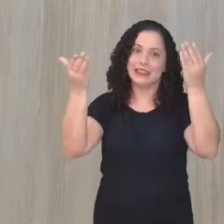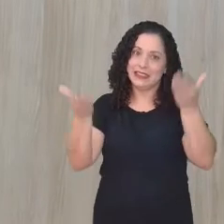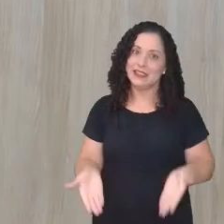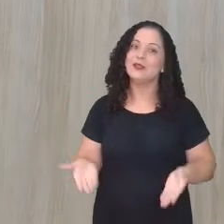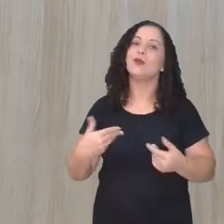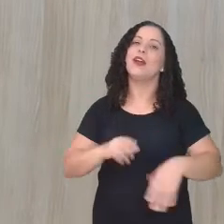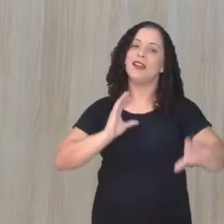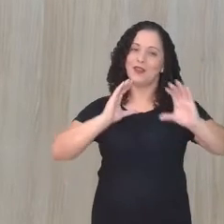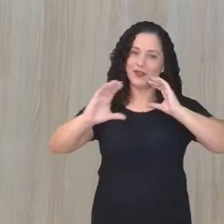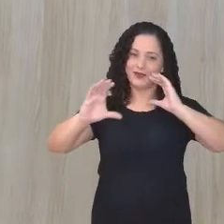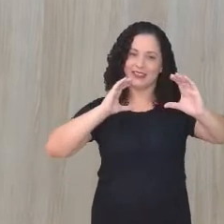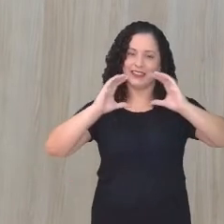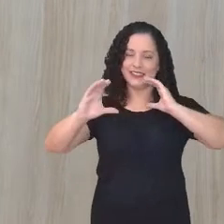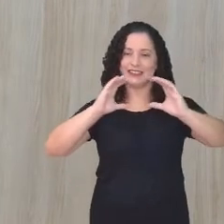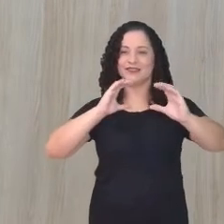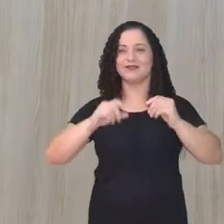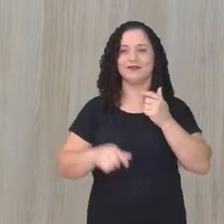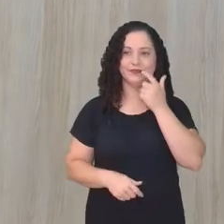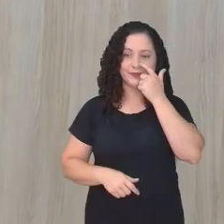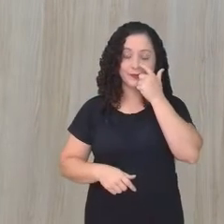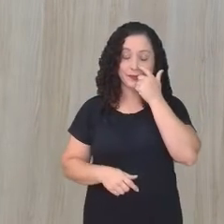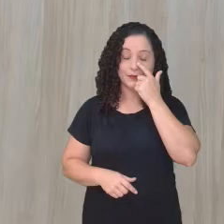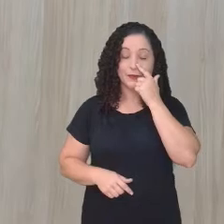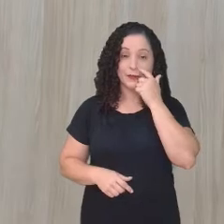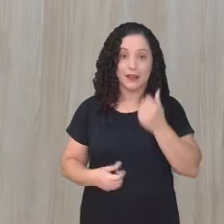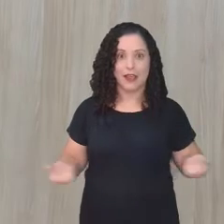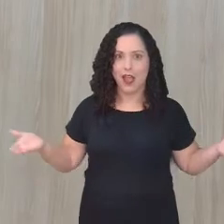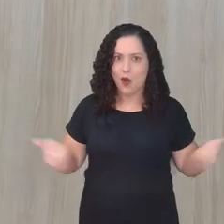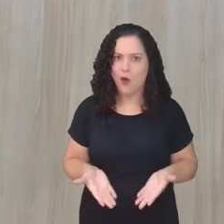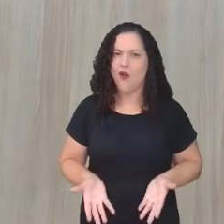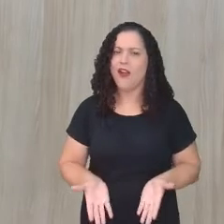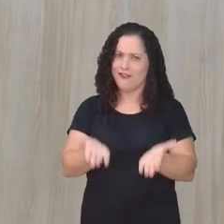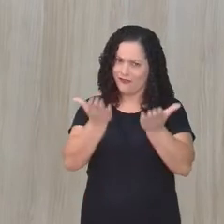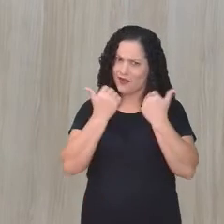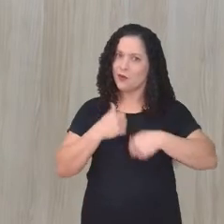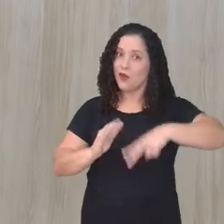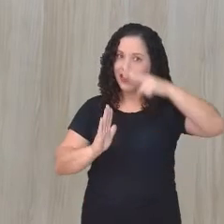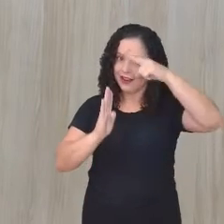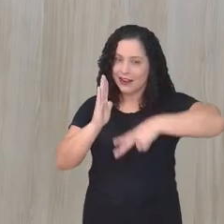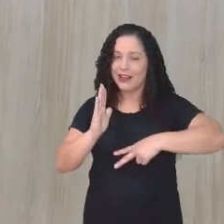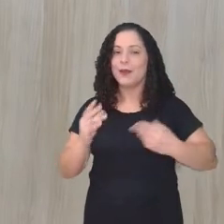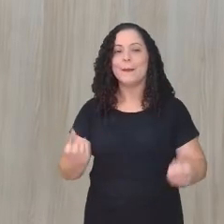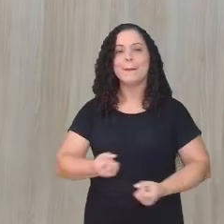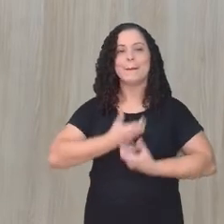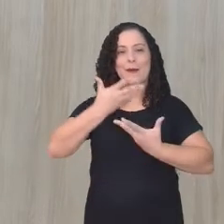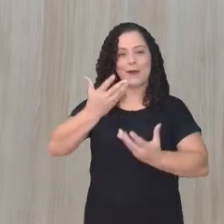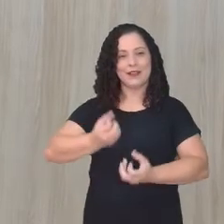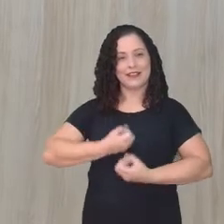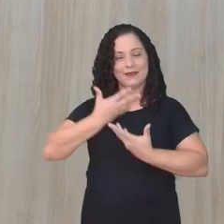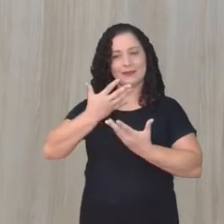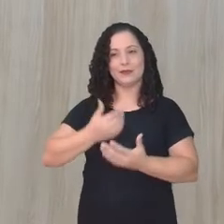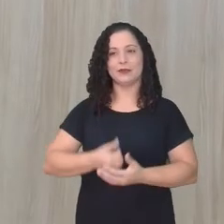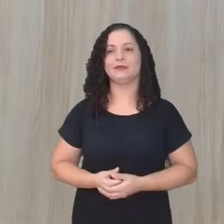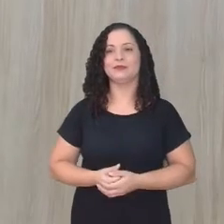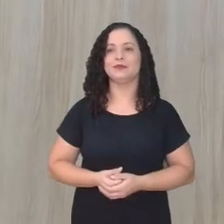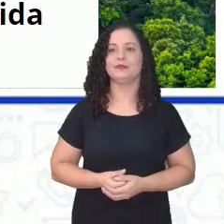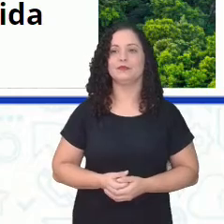comunicação. Vamos ler agora um poema de Carlos Drummond de Andrade.